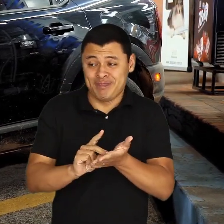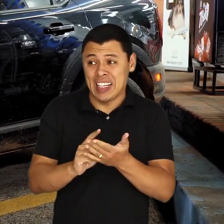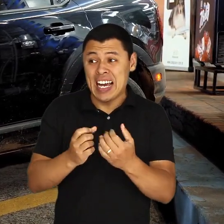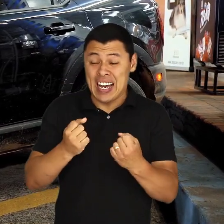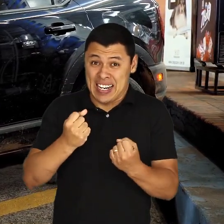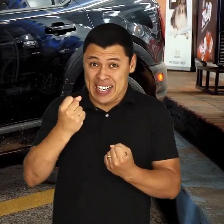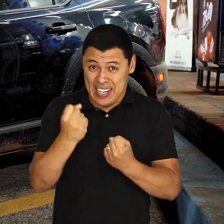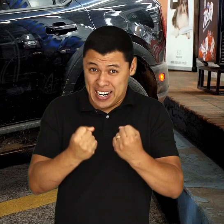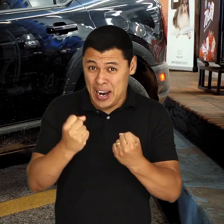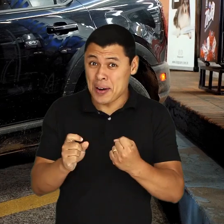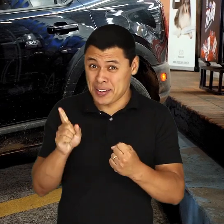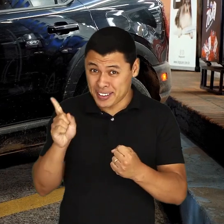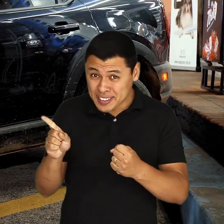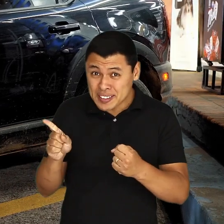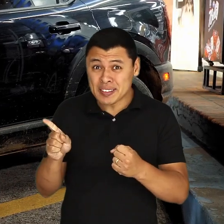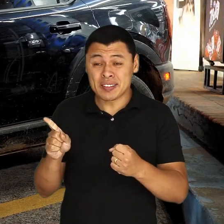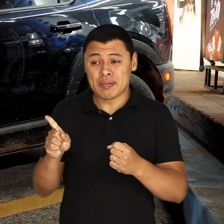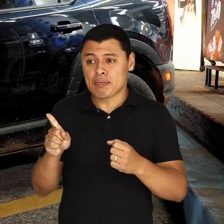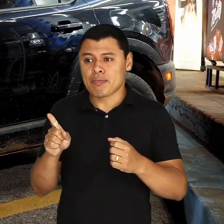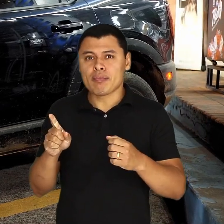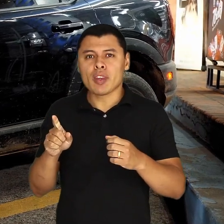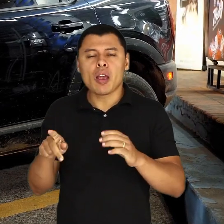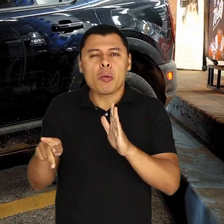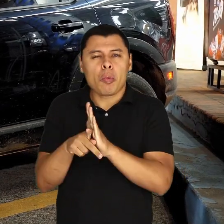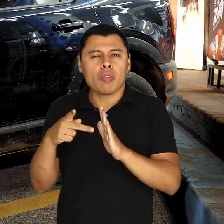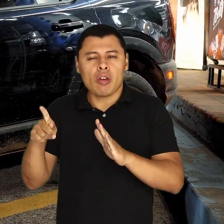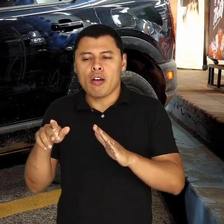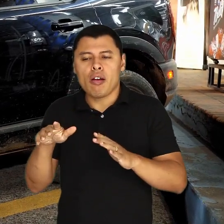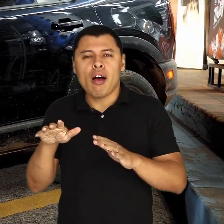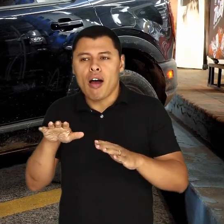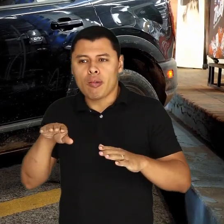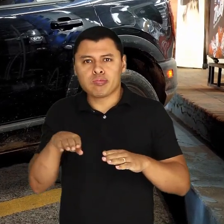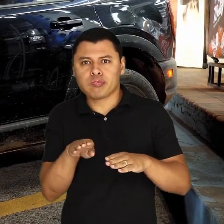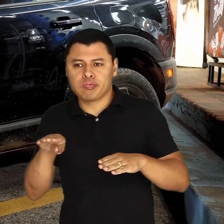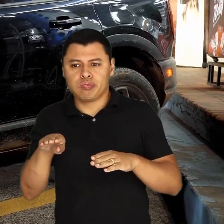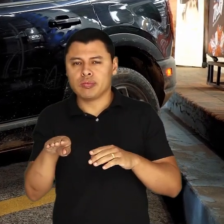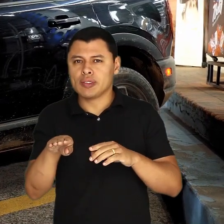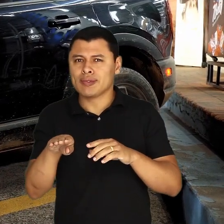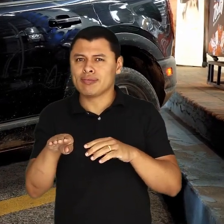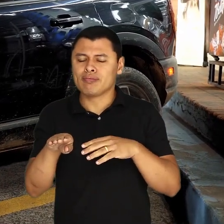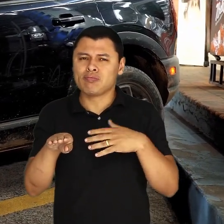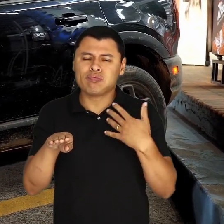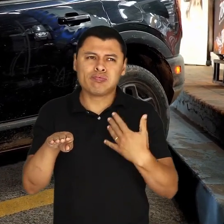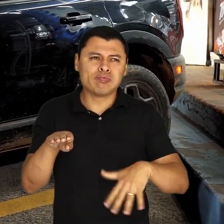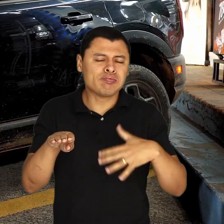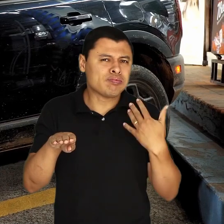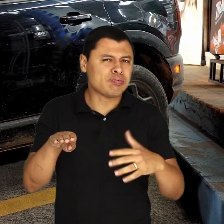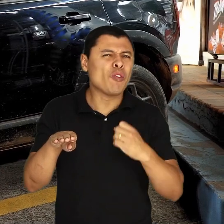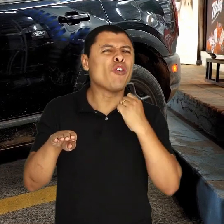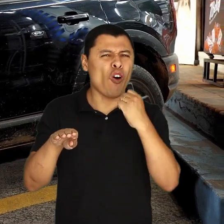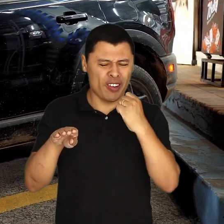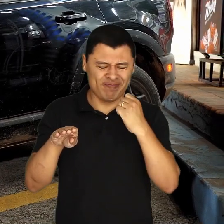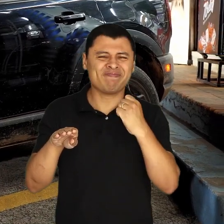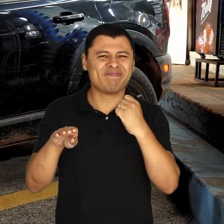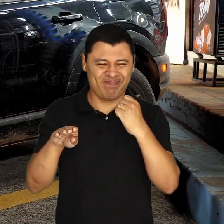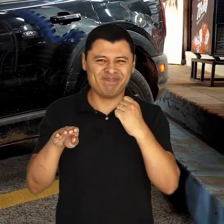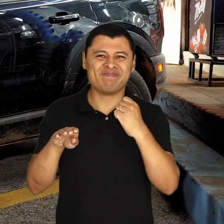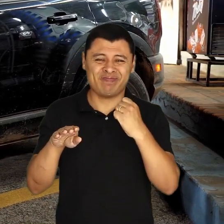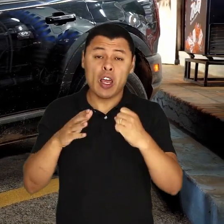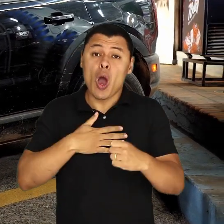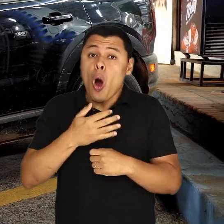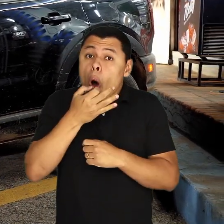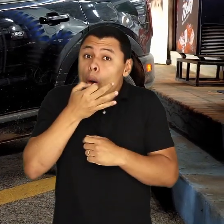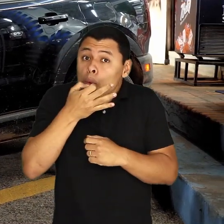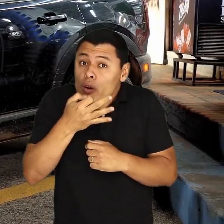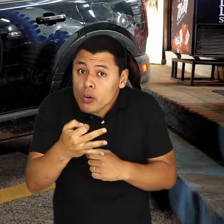produto, na área de atuação desse segmento que ele está brigando, realmente é uma arma muito, mas muito forte. Opinião